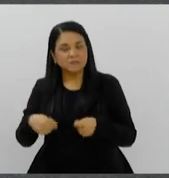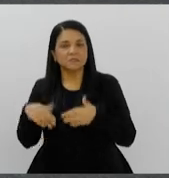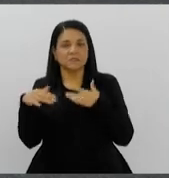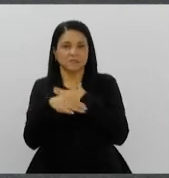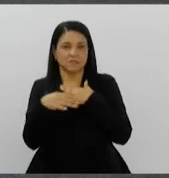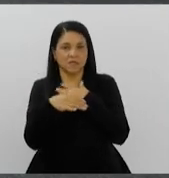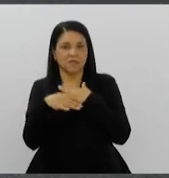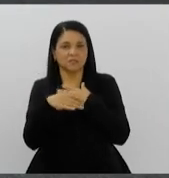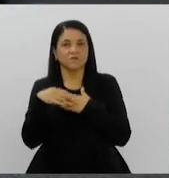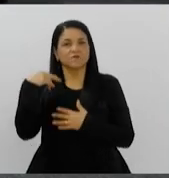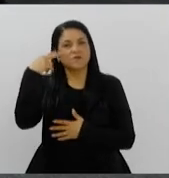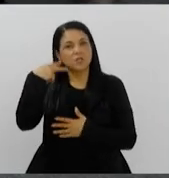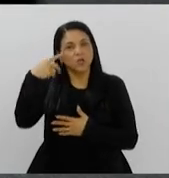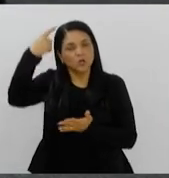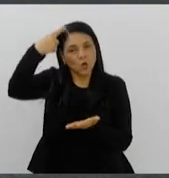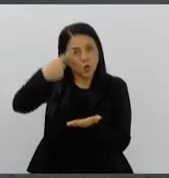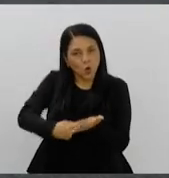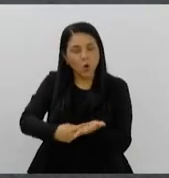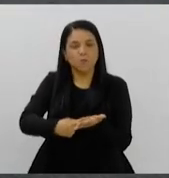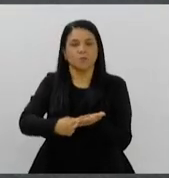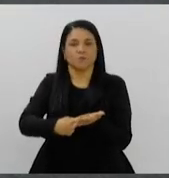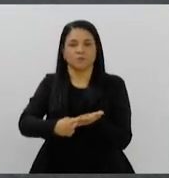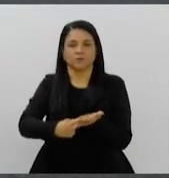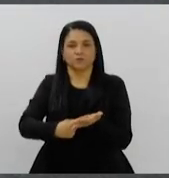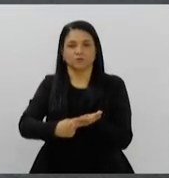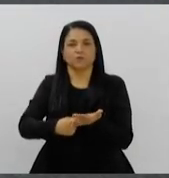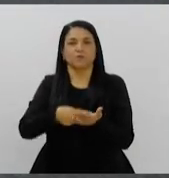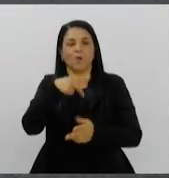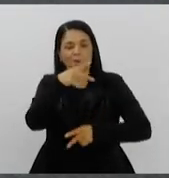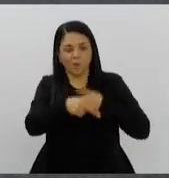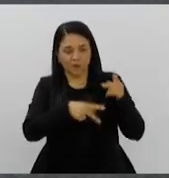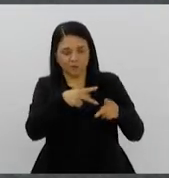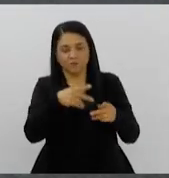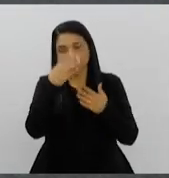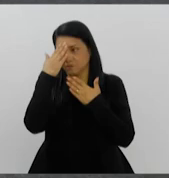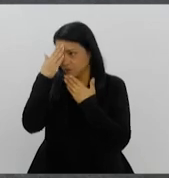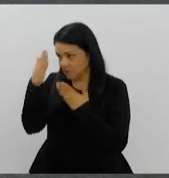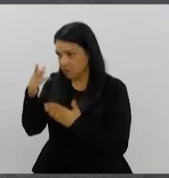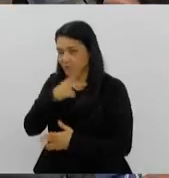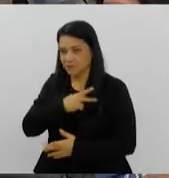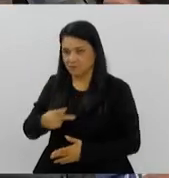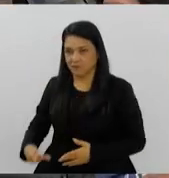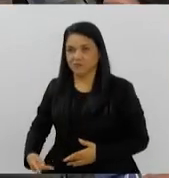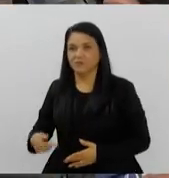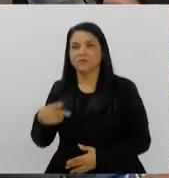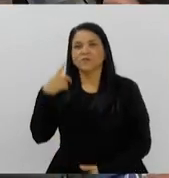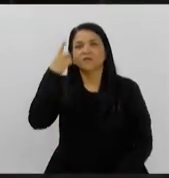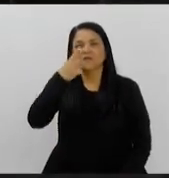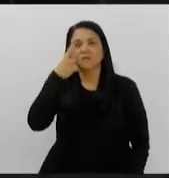que seja comprometido com a população. Obrigado, presidente. Deputado Felipe